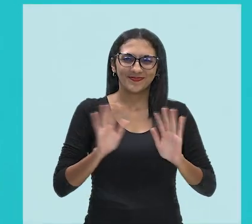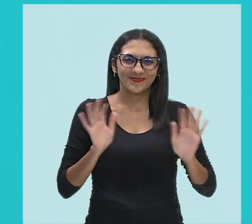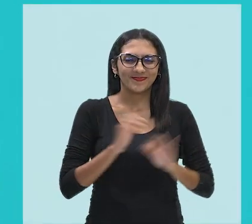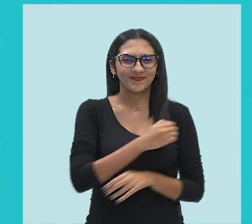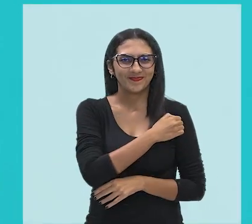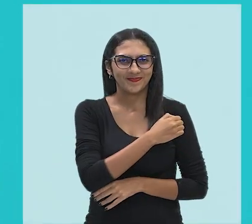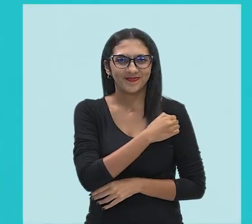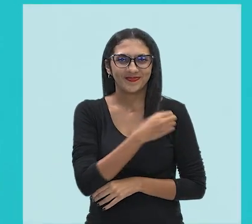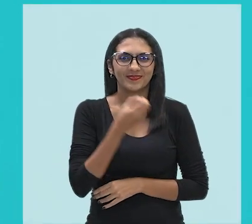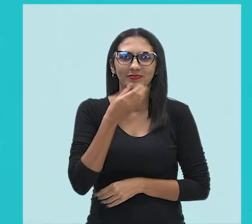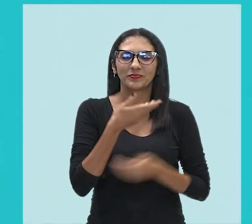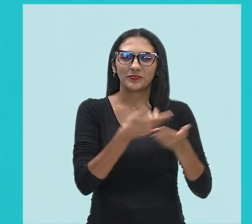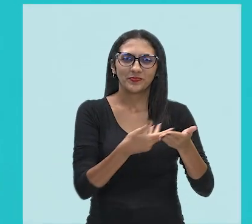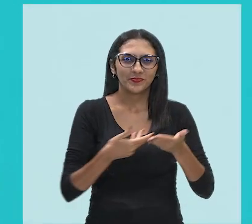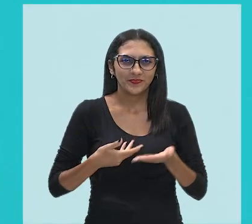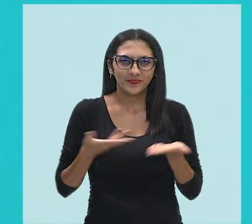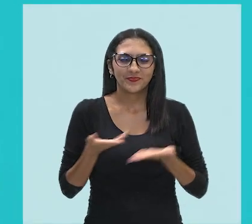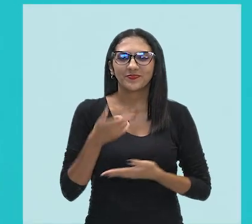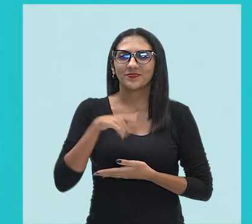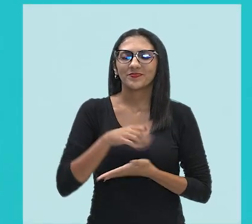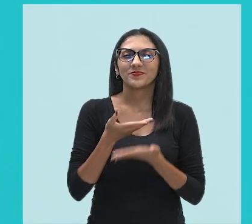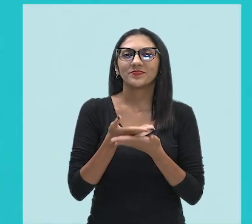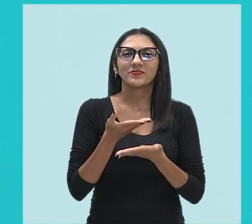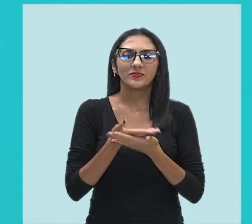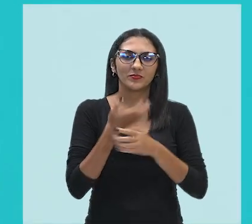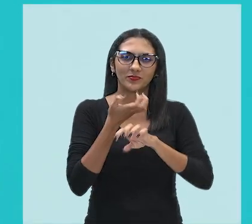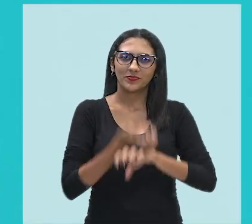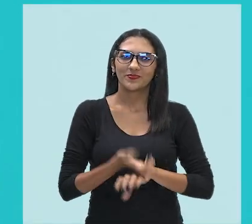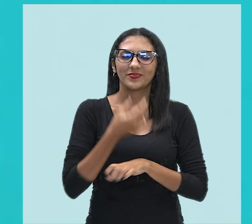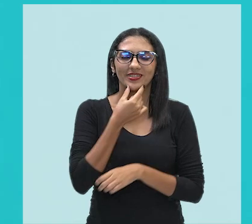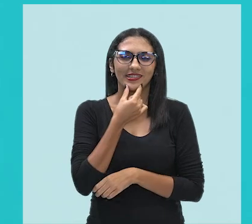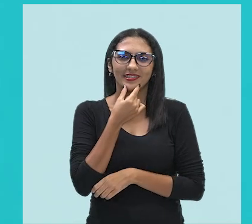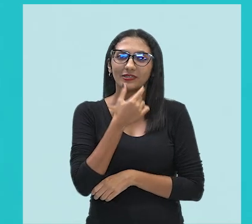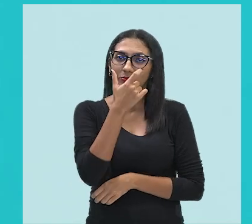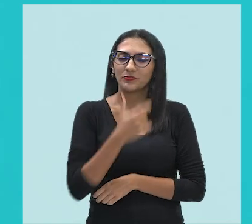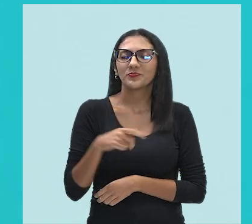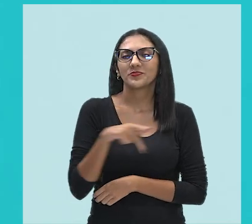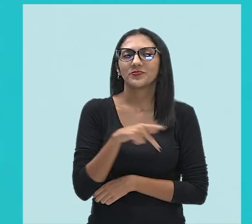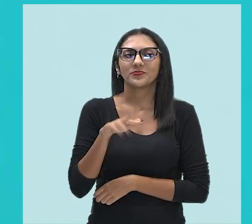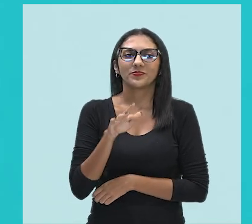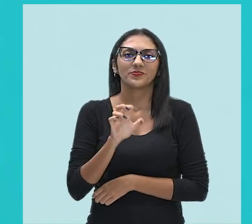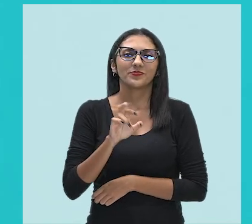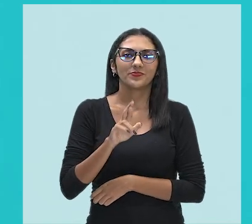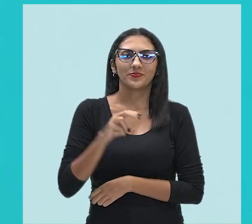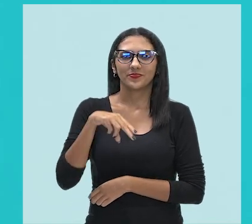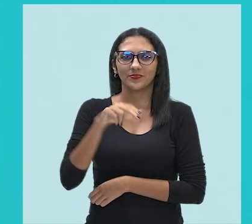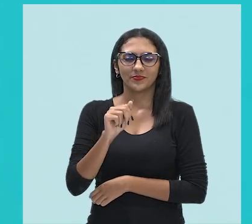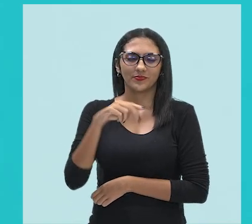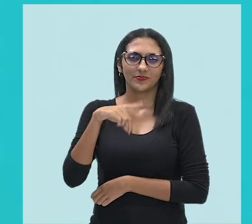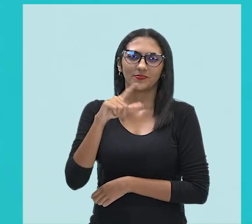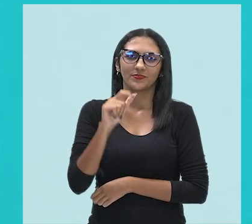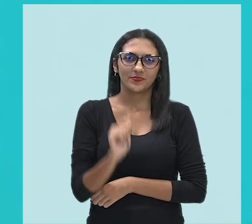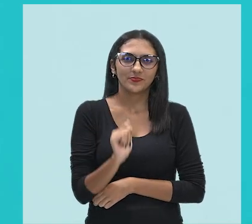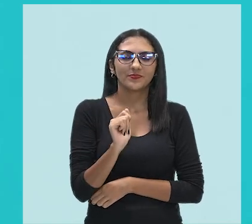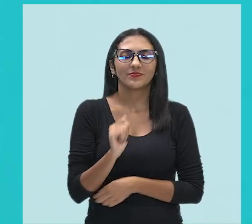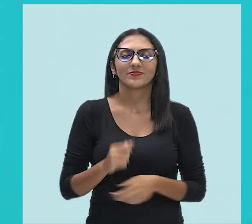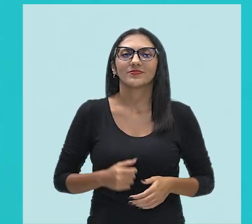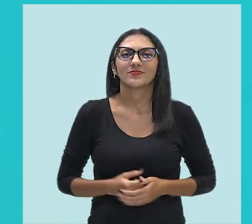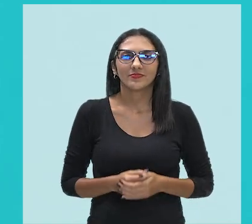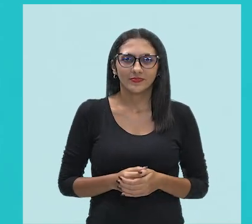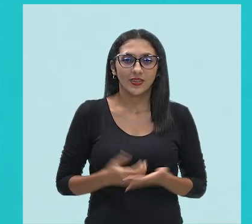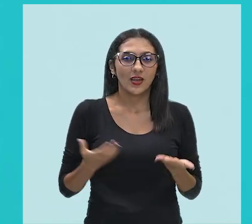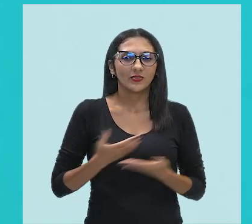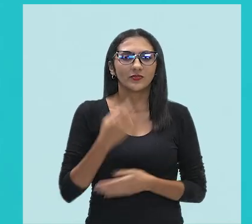Hello everyone, you're welcome. Sejam bem-vindos a mais uma aula de língua inglesa. Eu sou a teacher Fernanda Gurgel